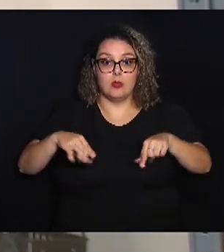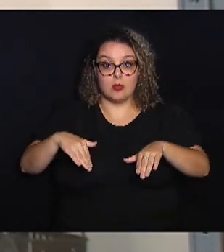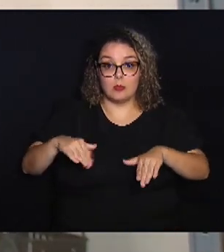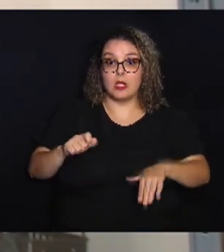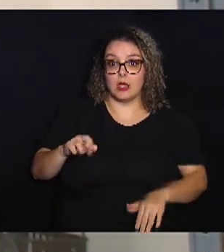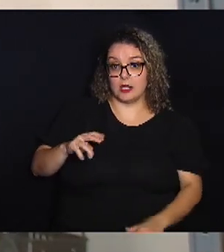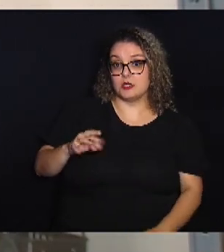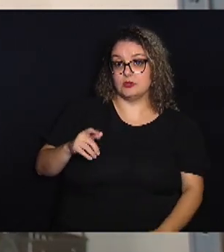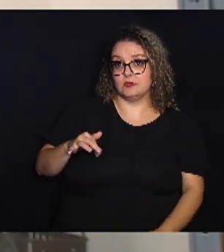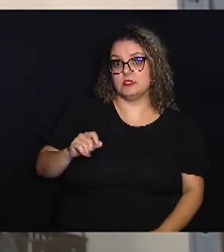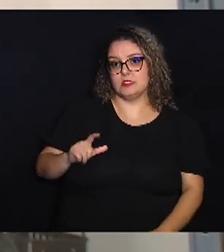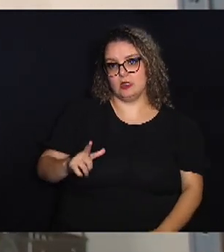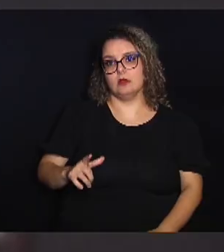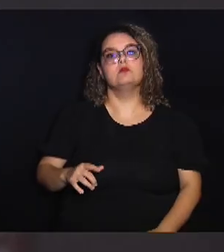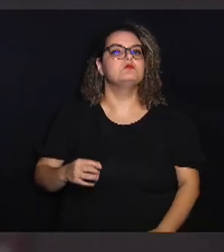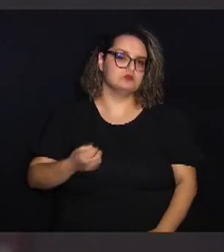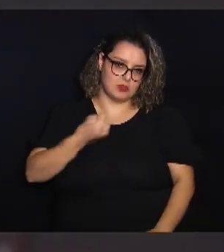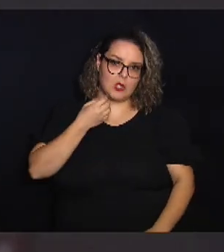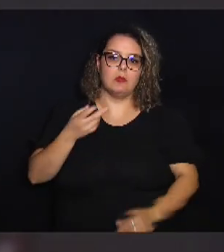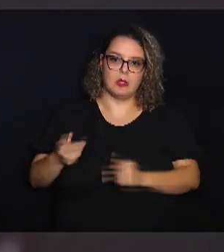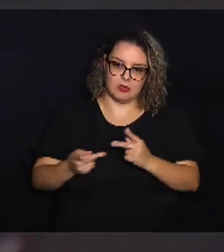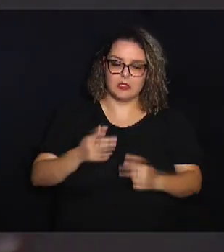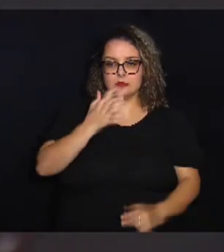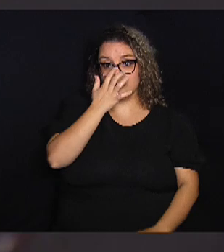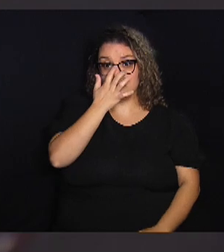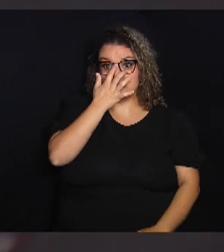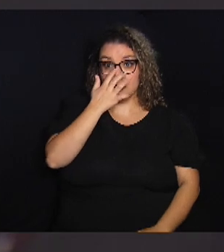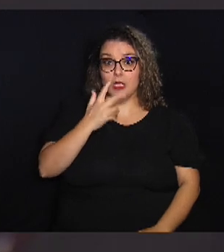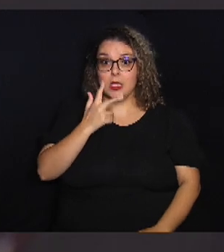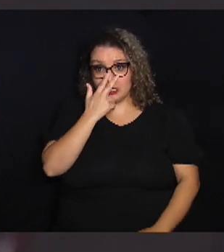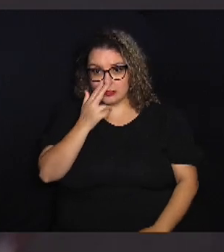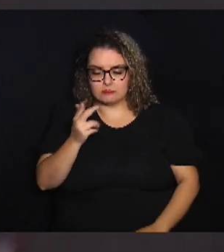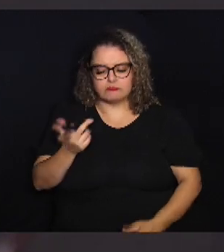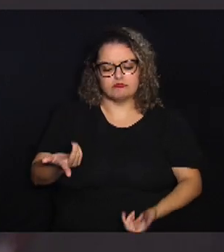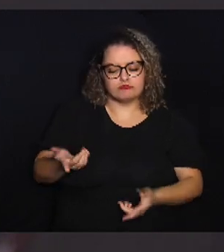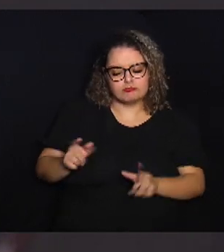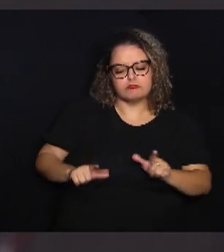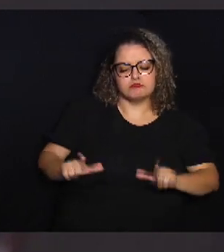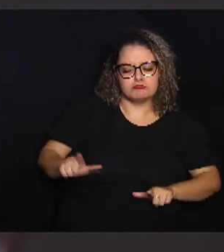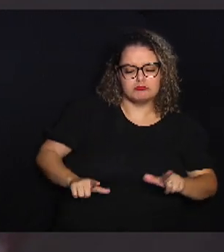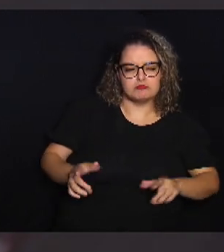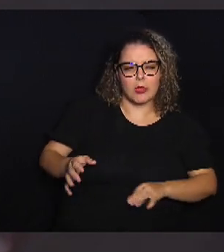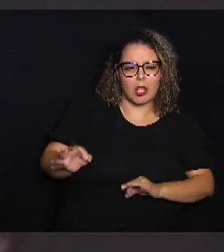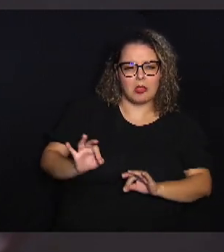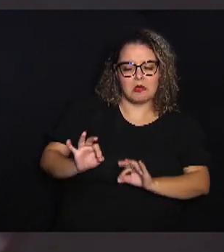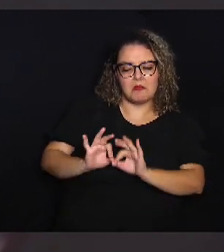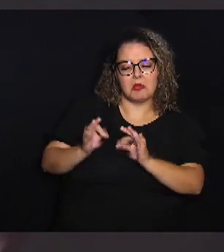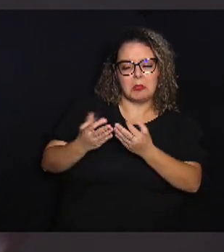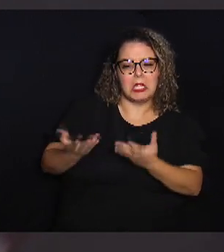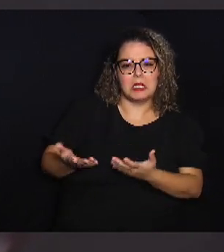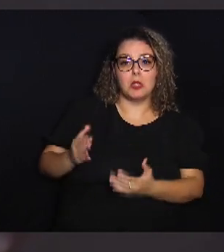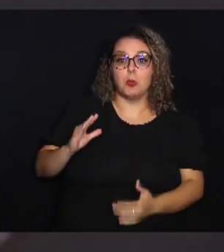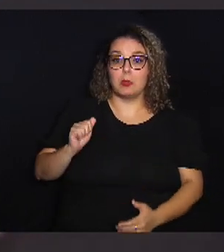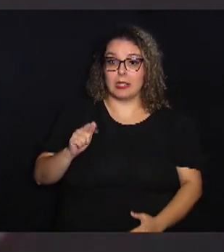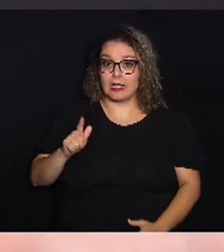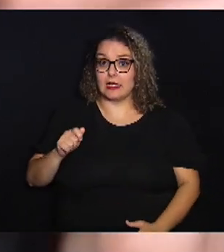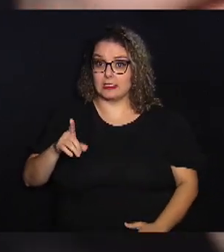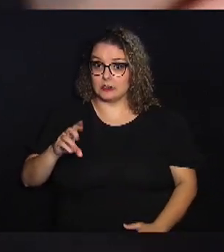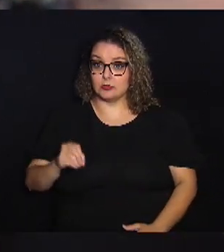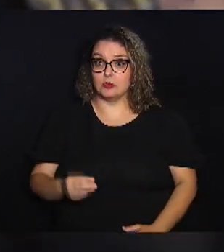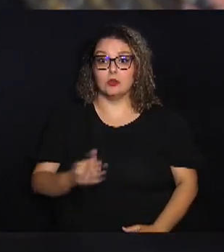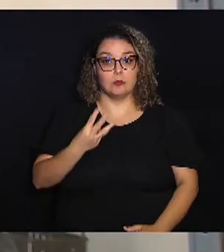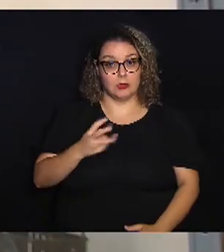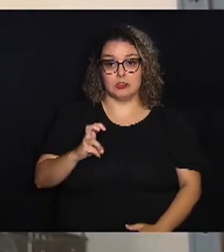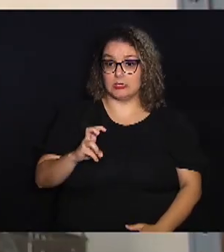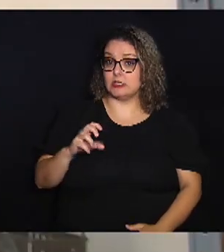algo do tipo, é super bem-vindo. Mesmo com parentesco com o jabuti, esse cágado vive por apenas